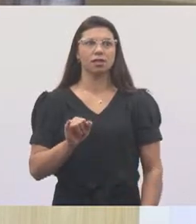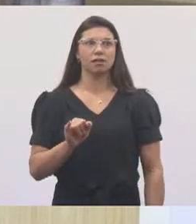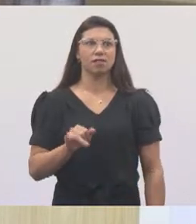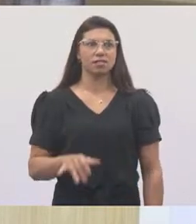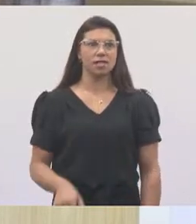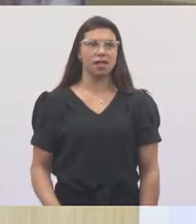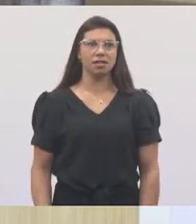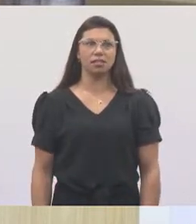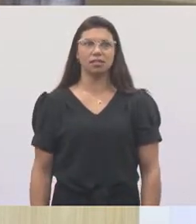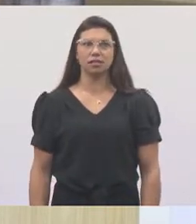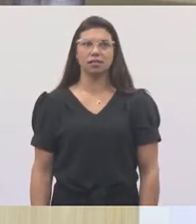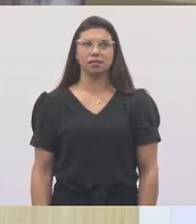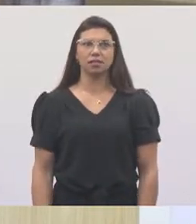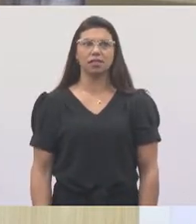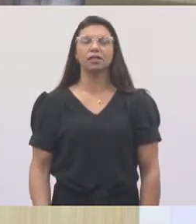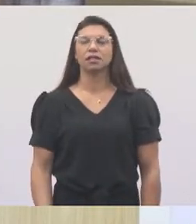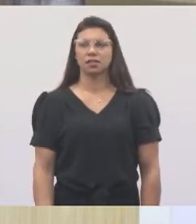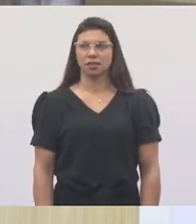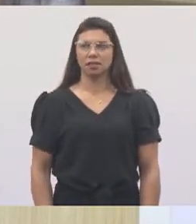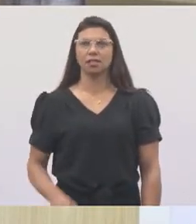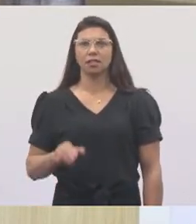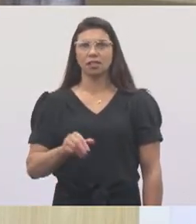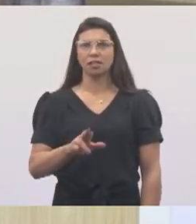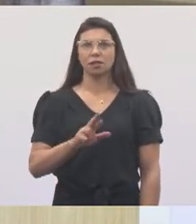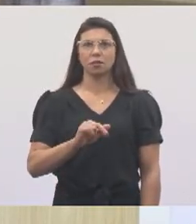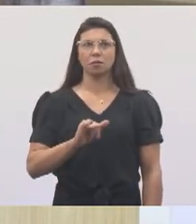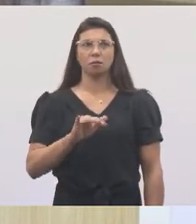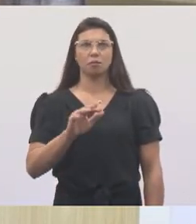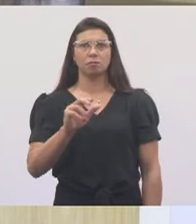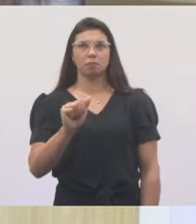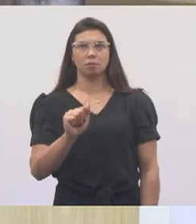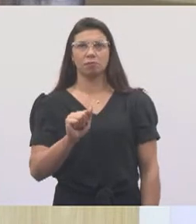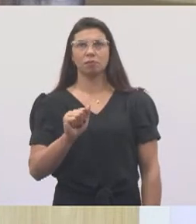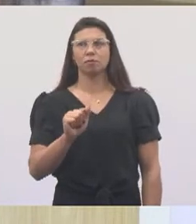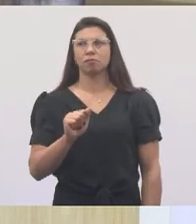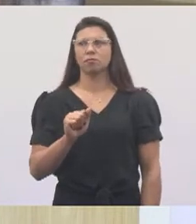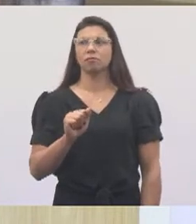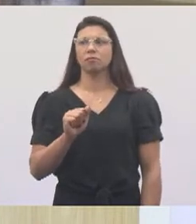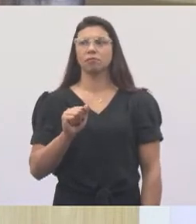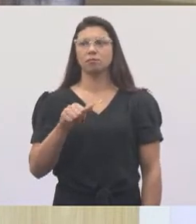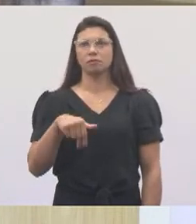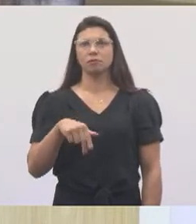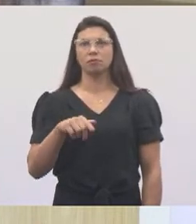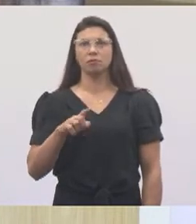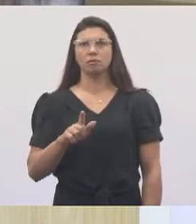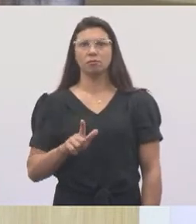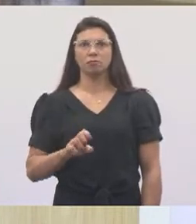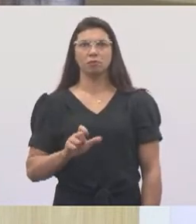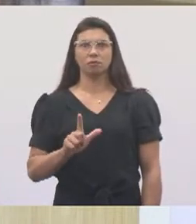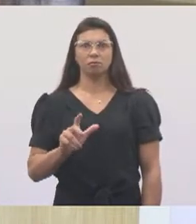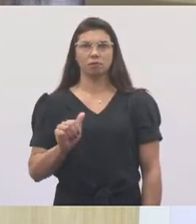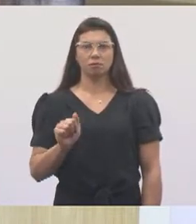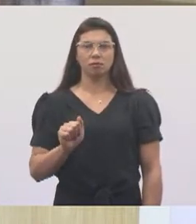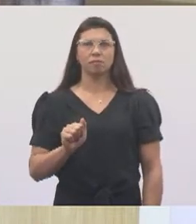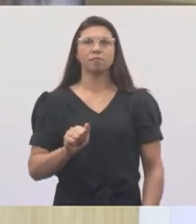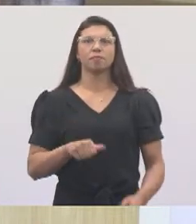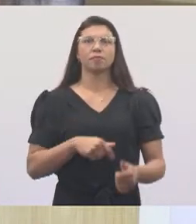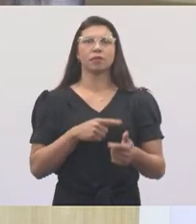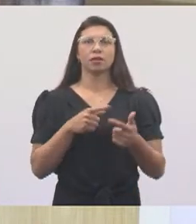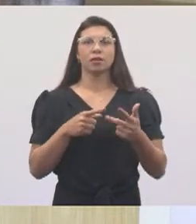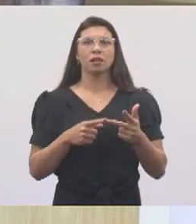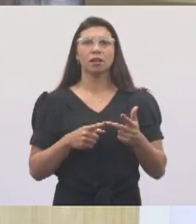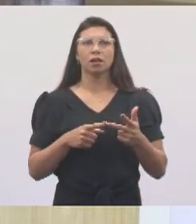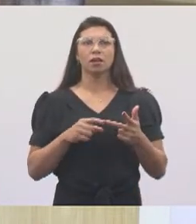e a senhora Mariângela Aparecida Mioto Pinto, e também a policial